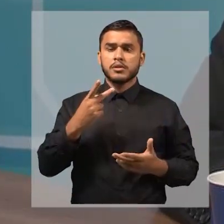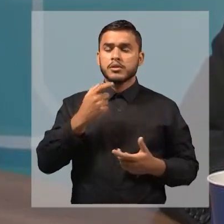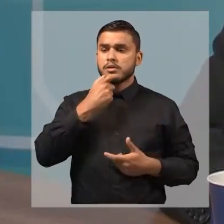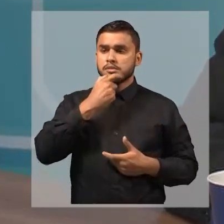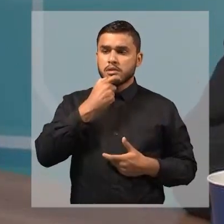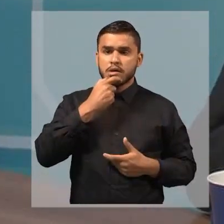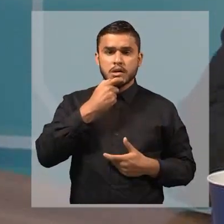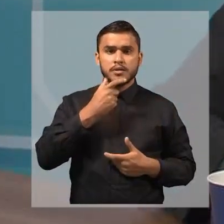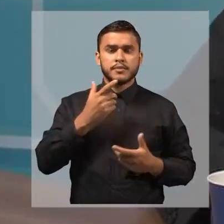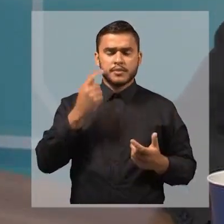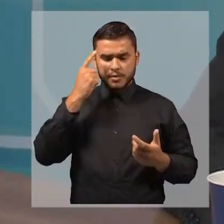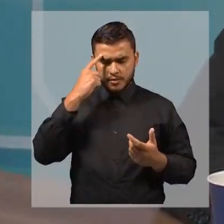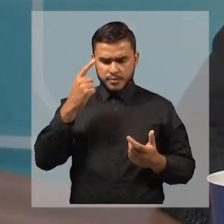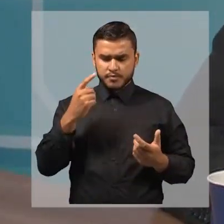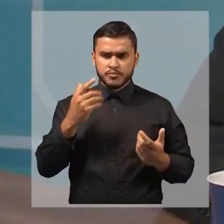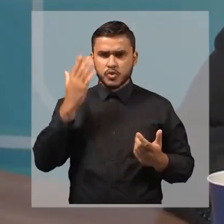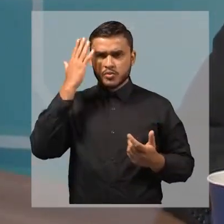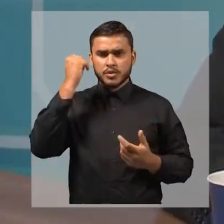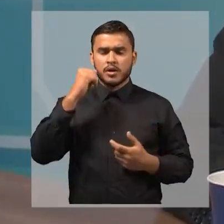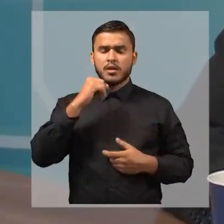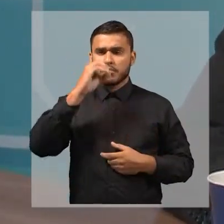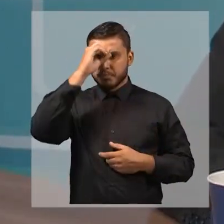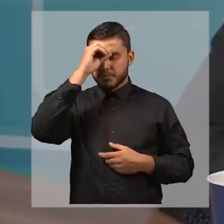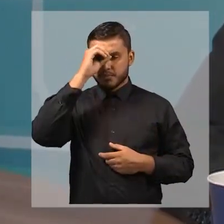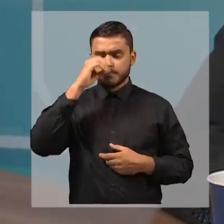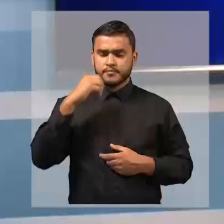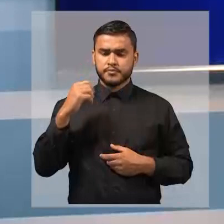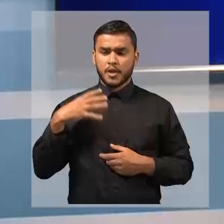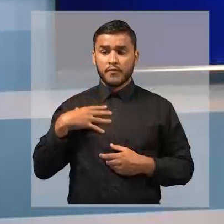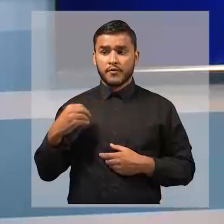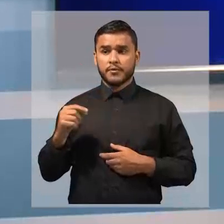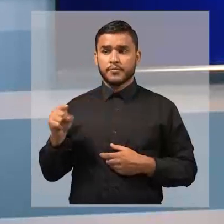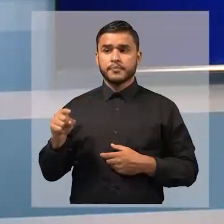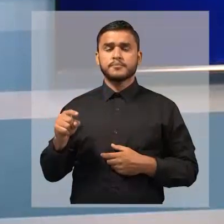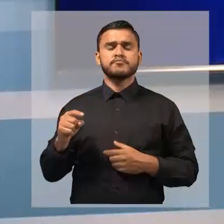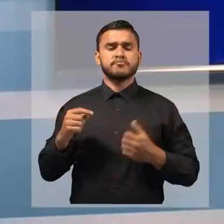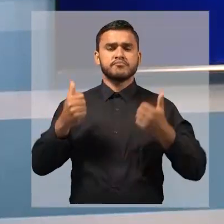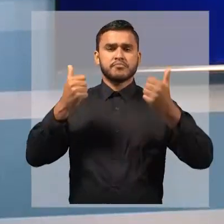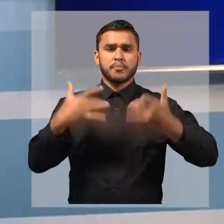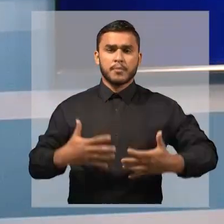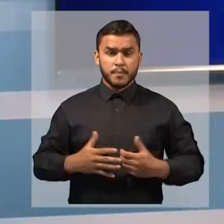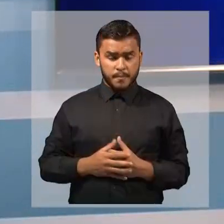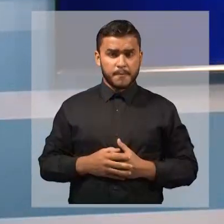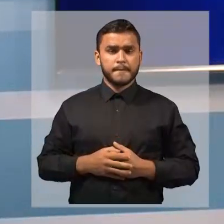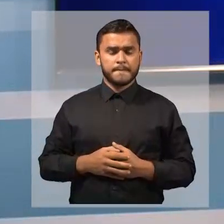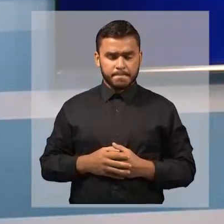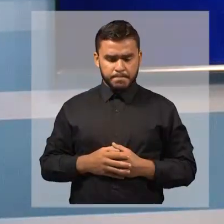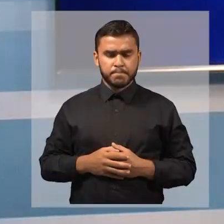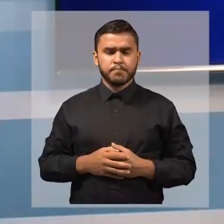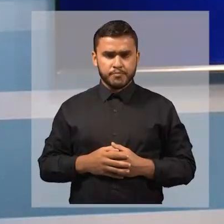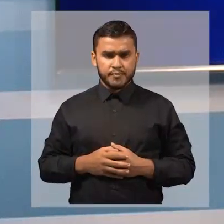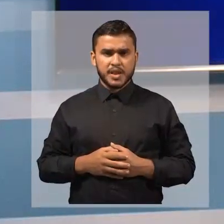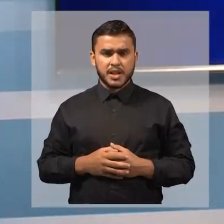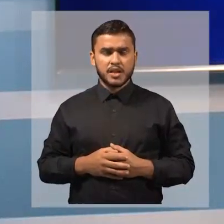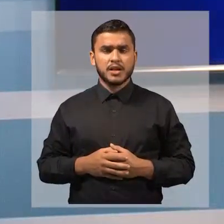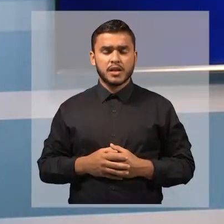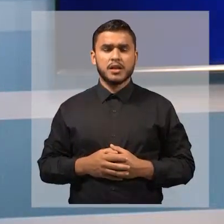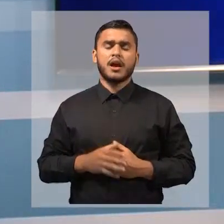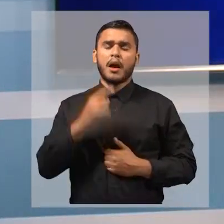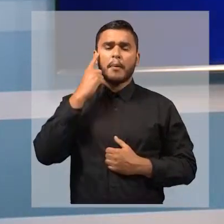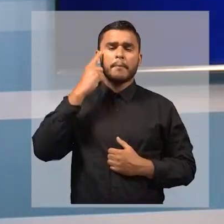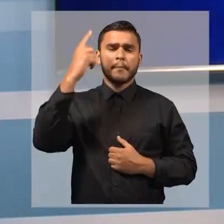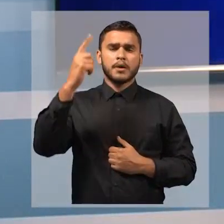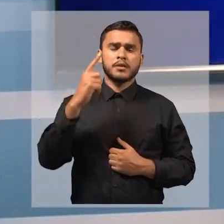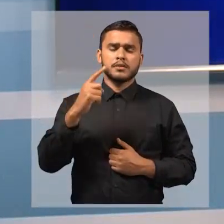e não falou inglês lá quando se pronunciou, como fez o Paulo Guedes. Ele incorporou naquele discurso dele o medalhão. Lembra do medalhão,